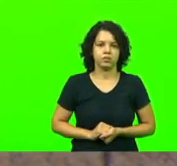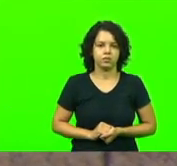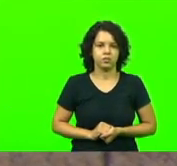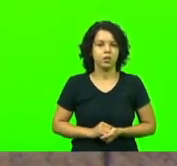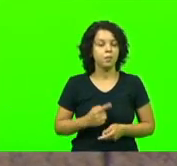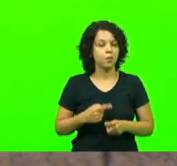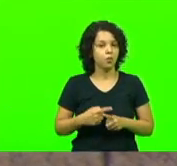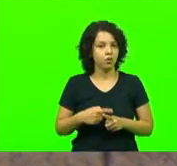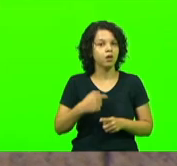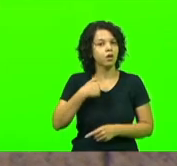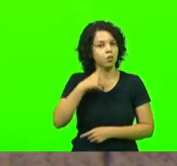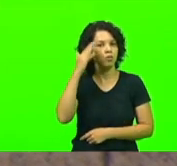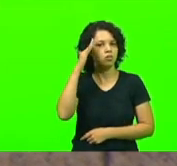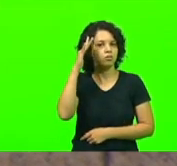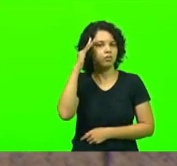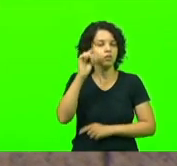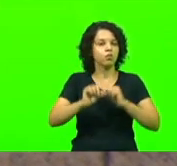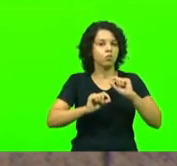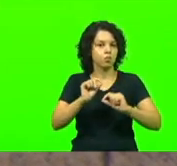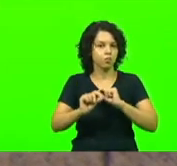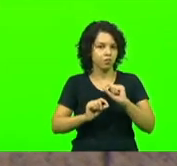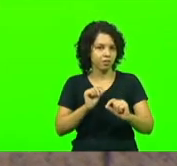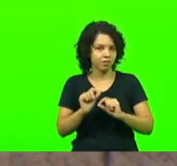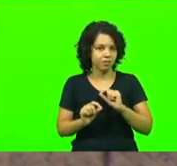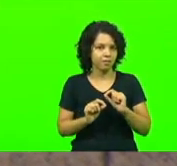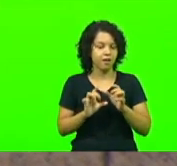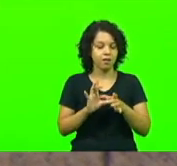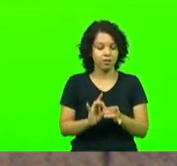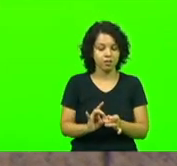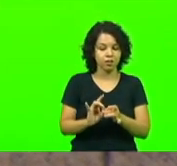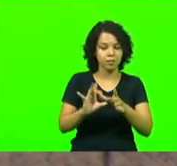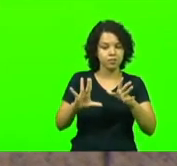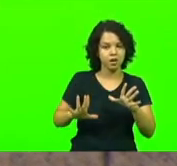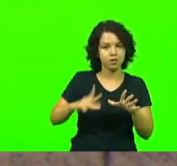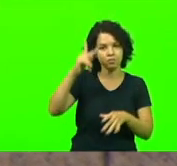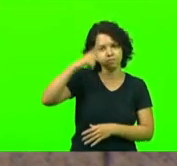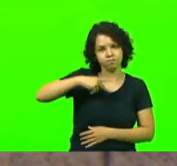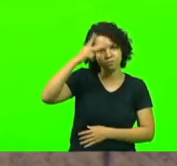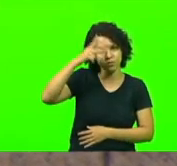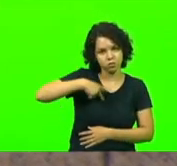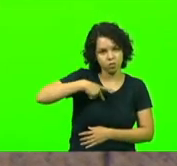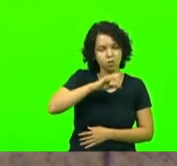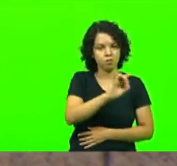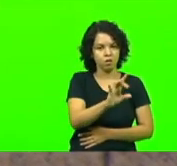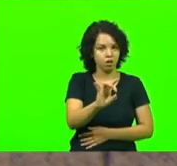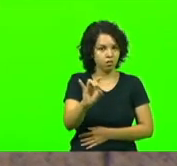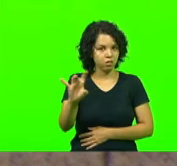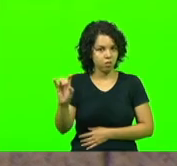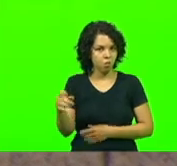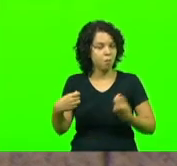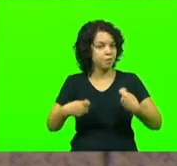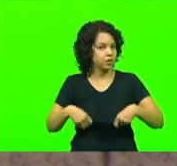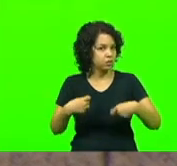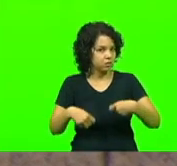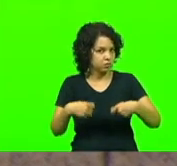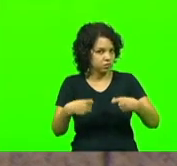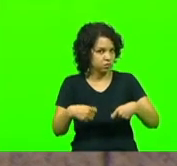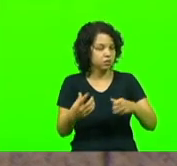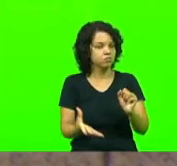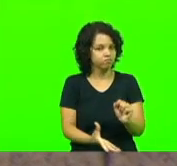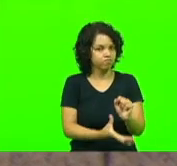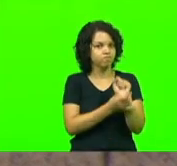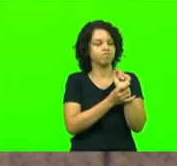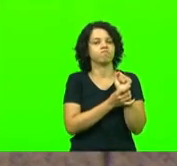entendo que as liberdades individuais elas precisam ser